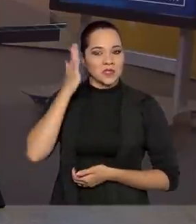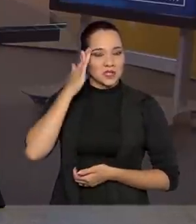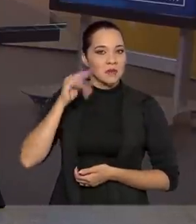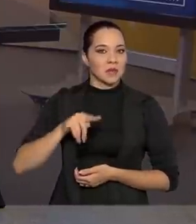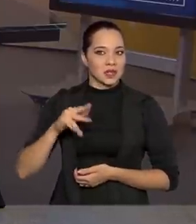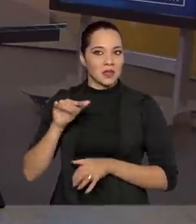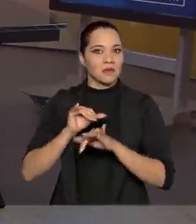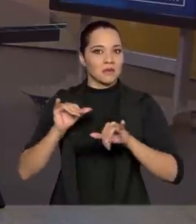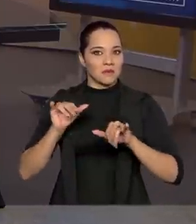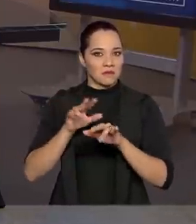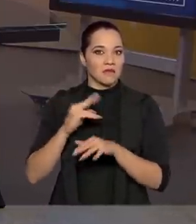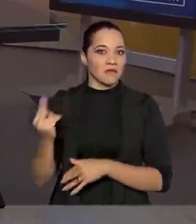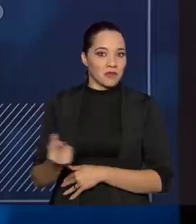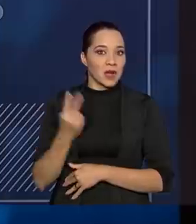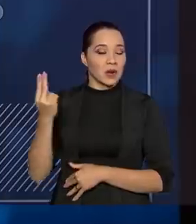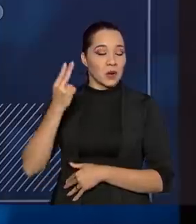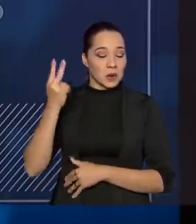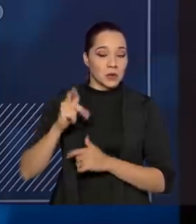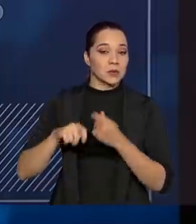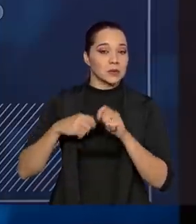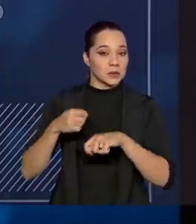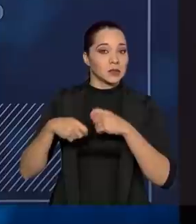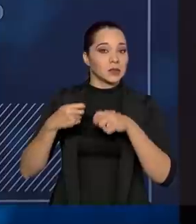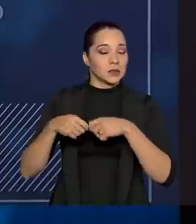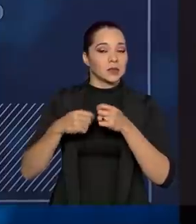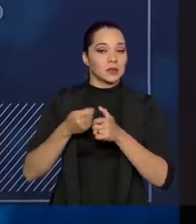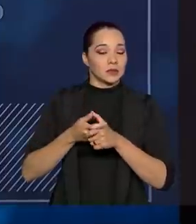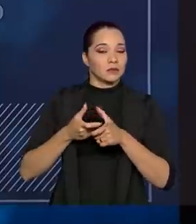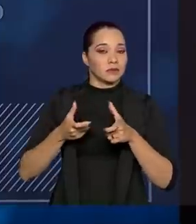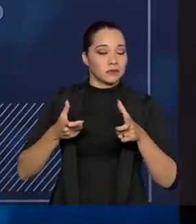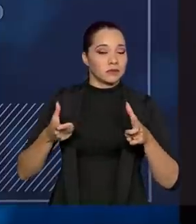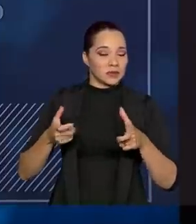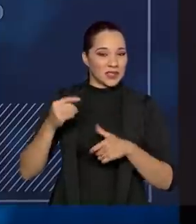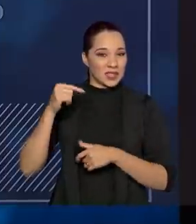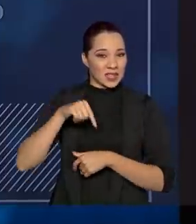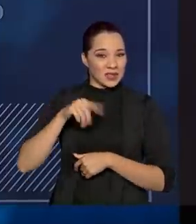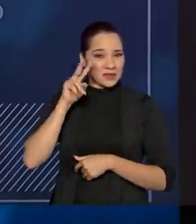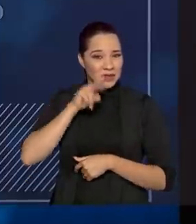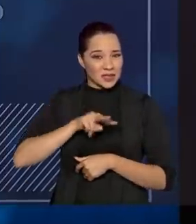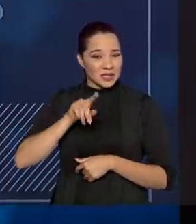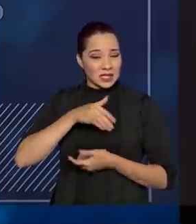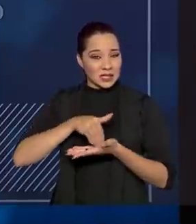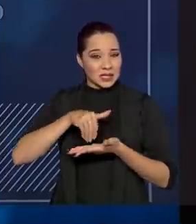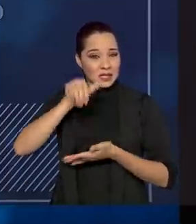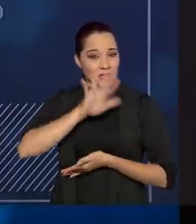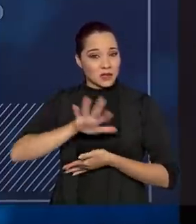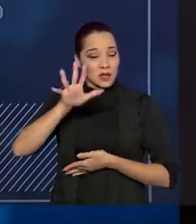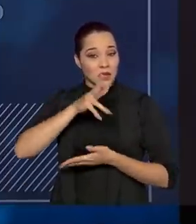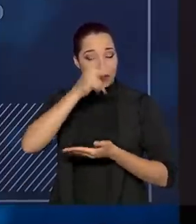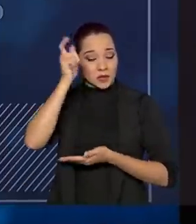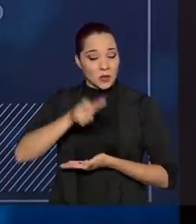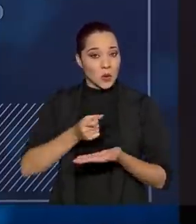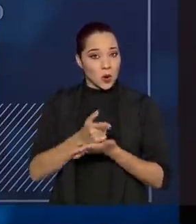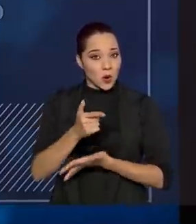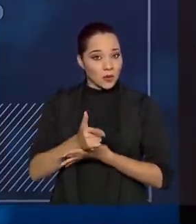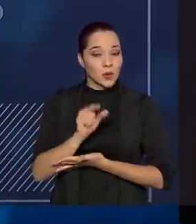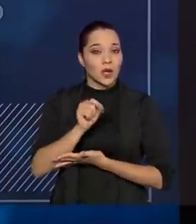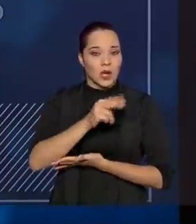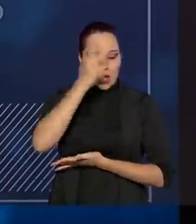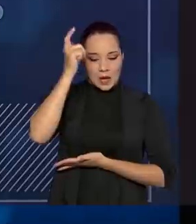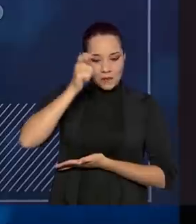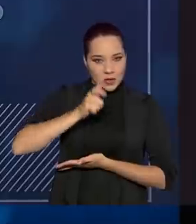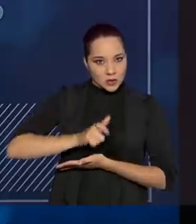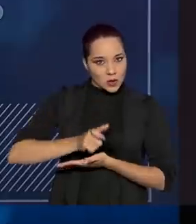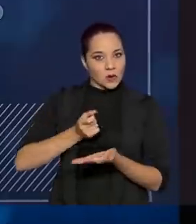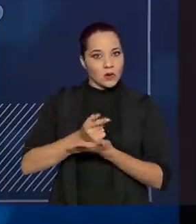valor econômico e que, obviamente, do ponto de vista da Secretaria Nacional do Consumidor, o consumidor deve ser protegido,